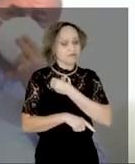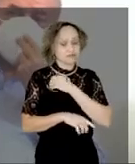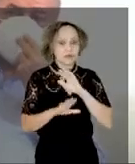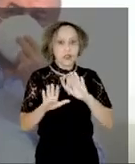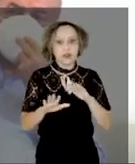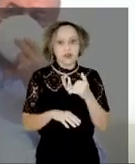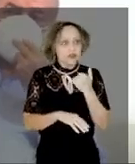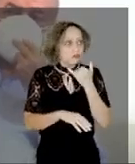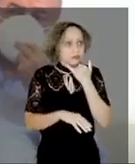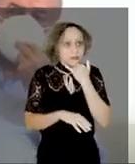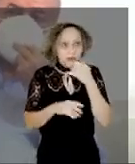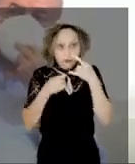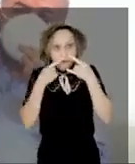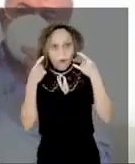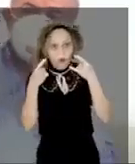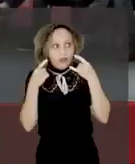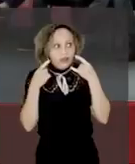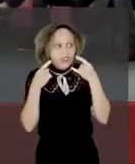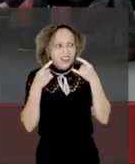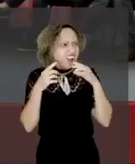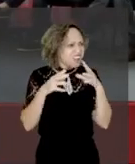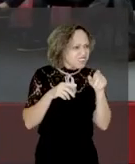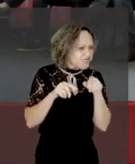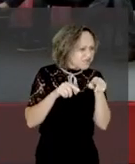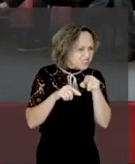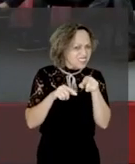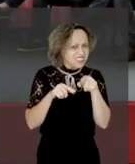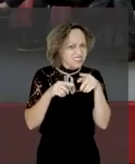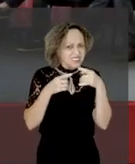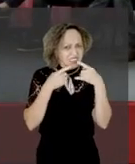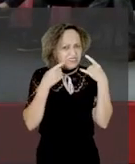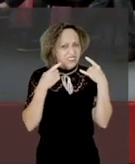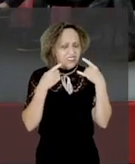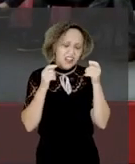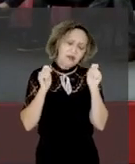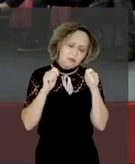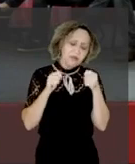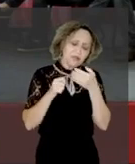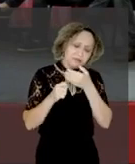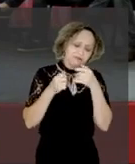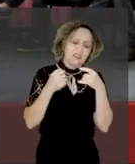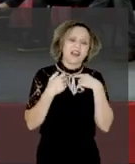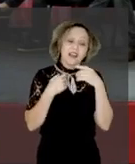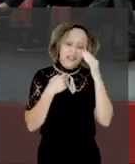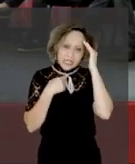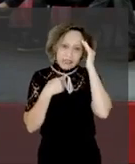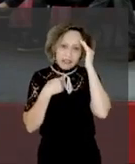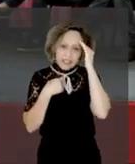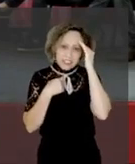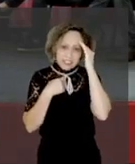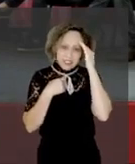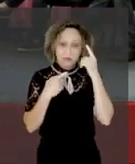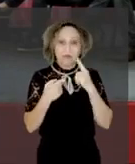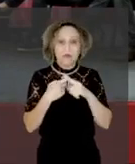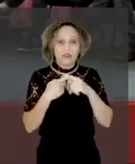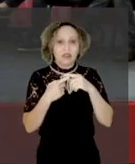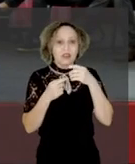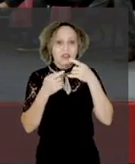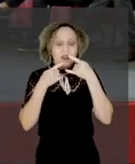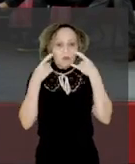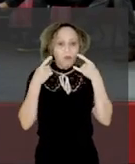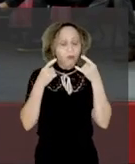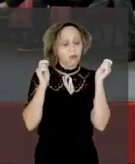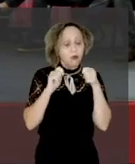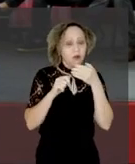sonhos. E hoje o que a gente está fazendo aqui é chamando a história, a